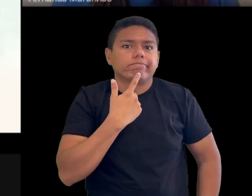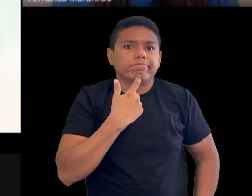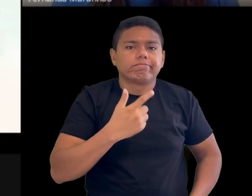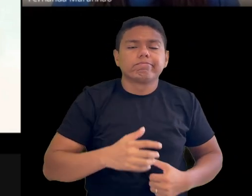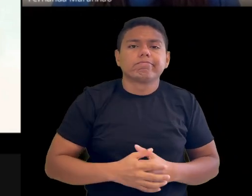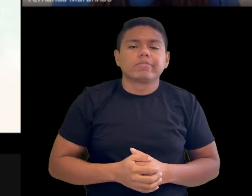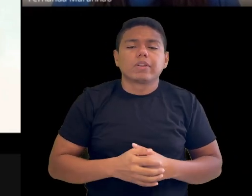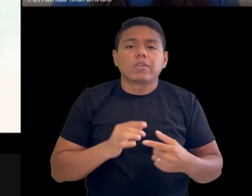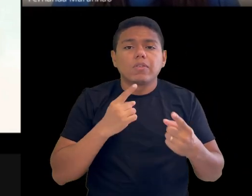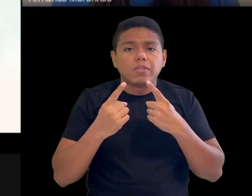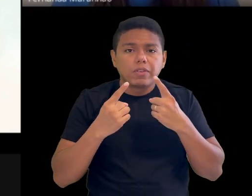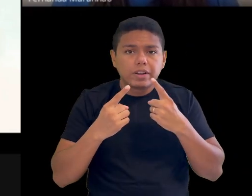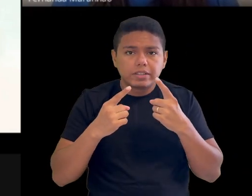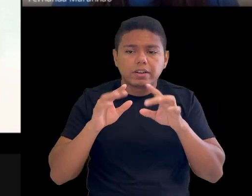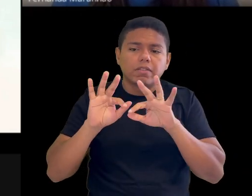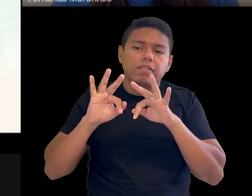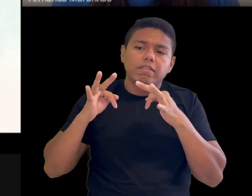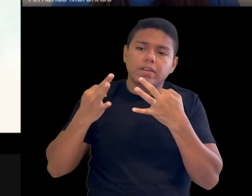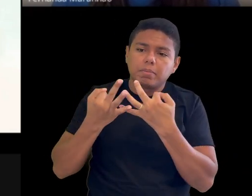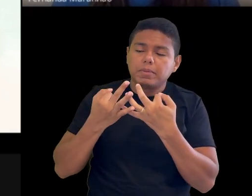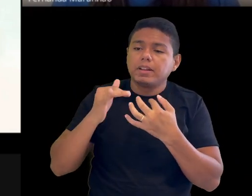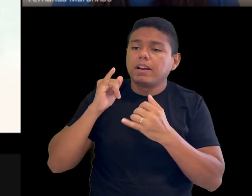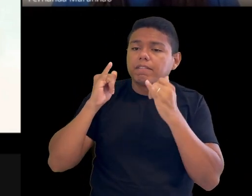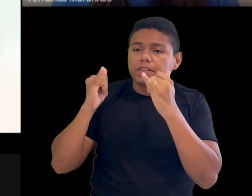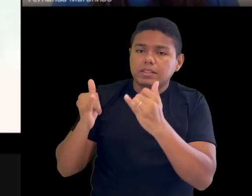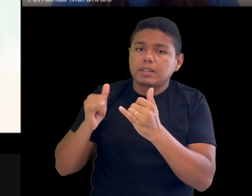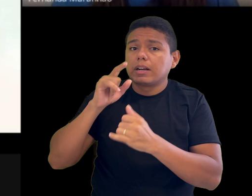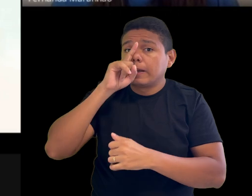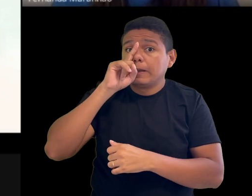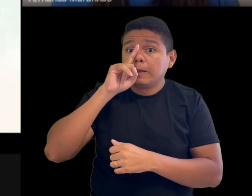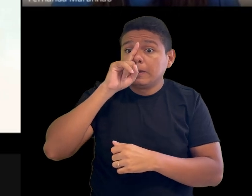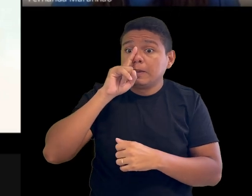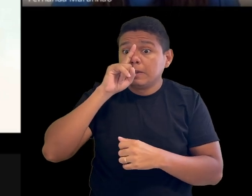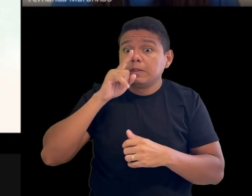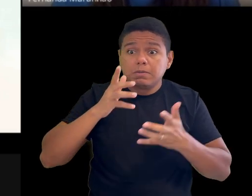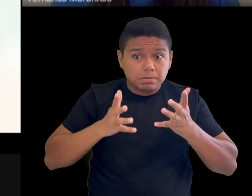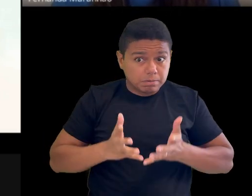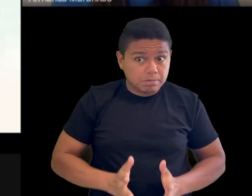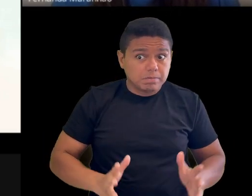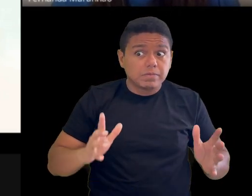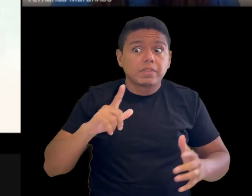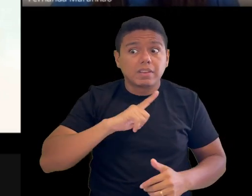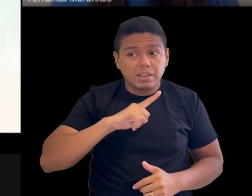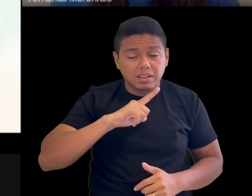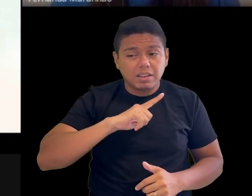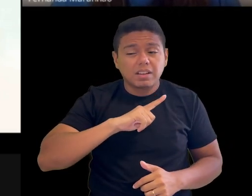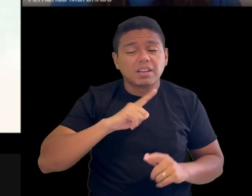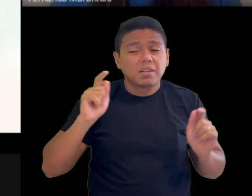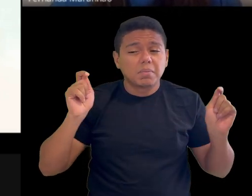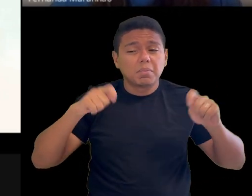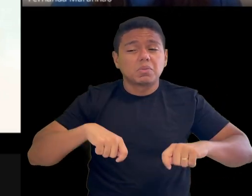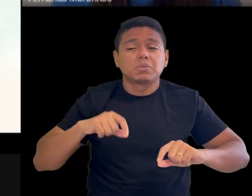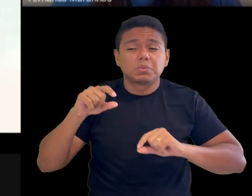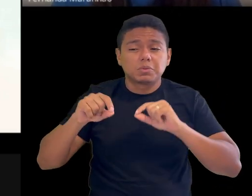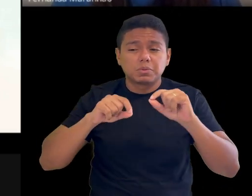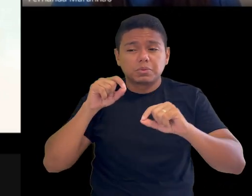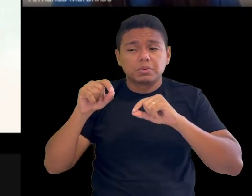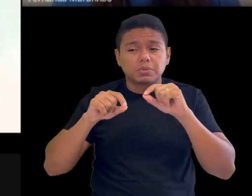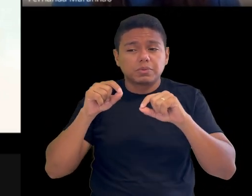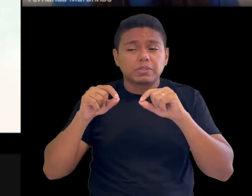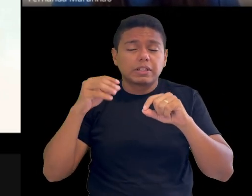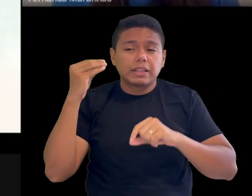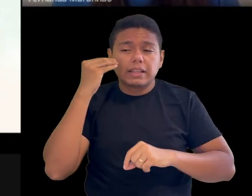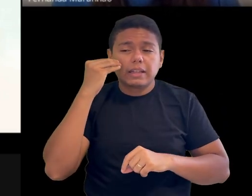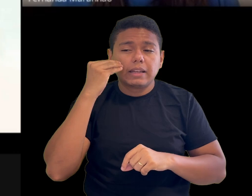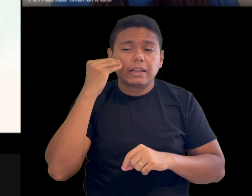dos riscos iminentes nesse nascimento, que existe a possibilidade de, na tentativa de conter uma hemorragia pós-parto,